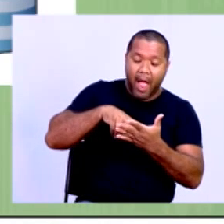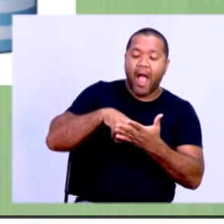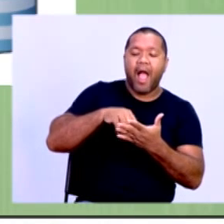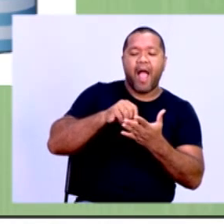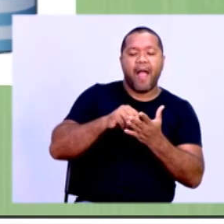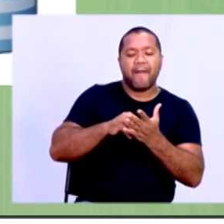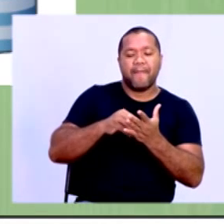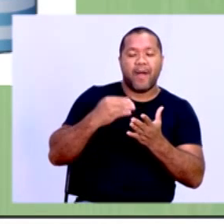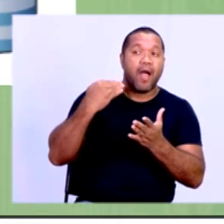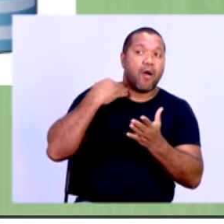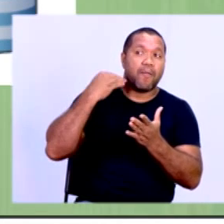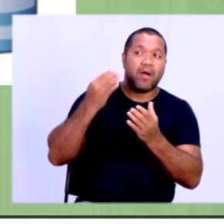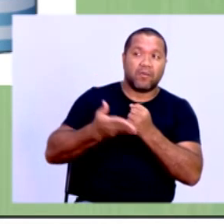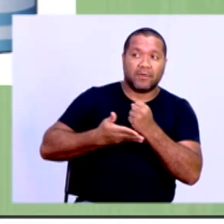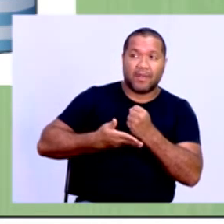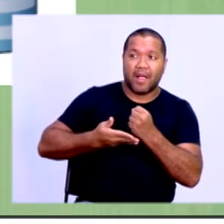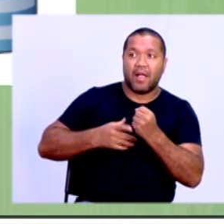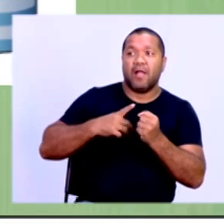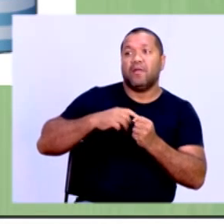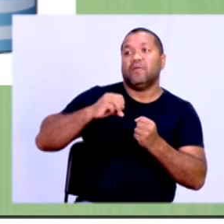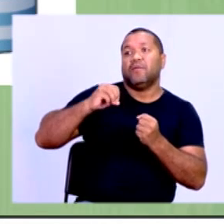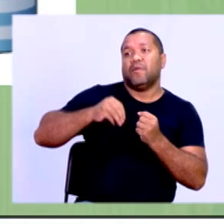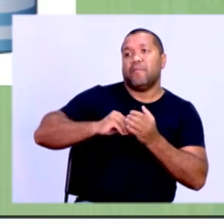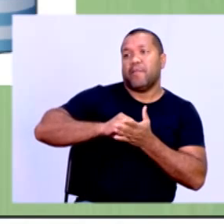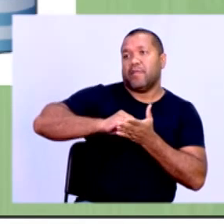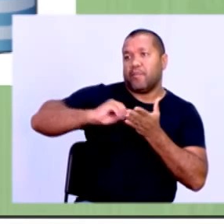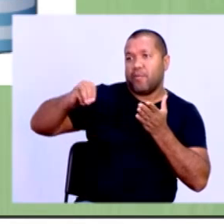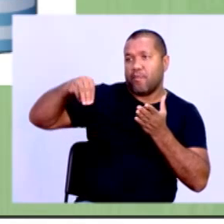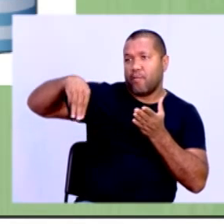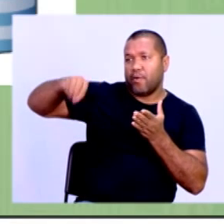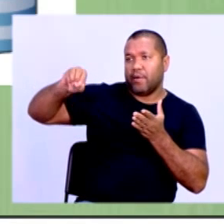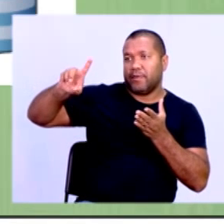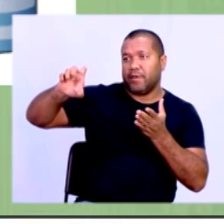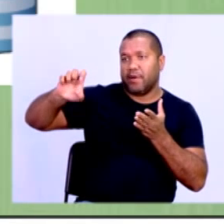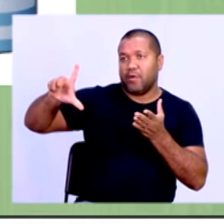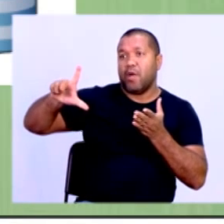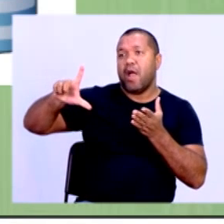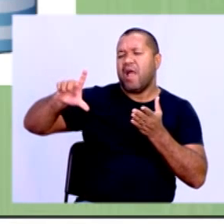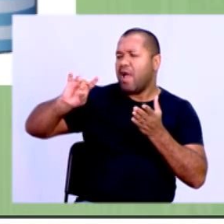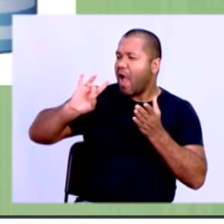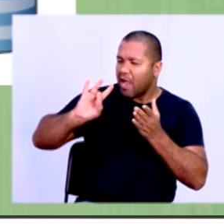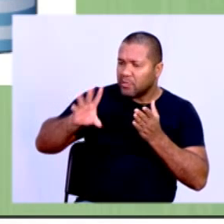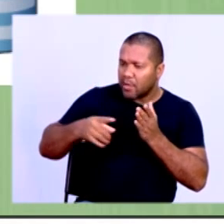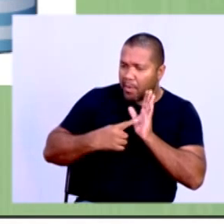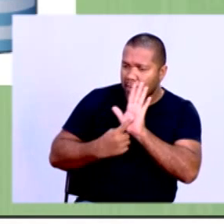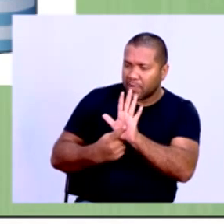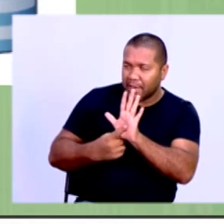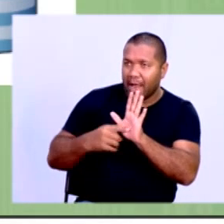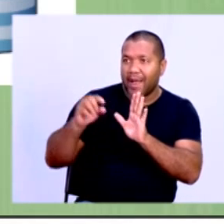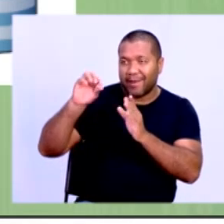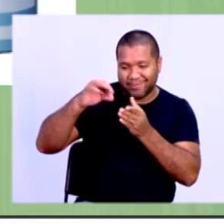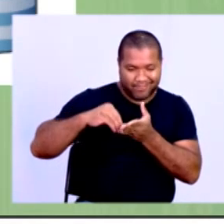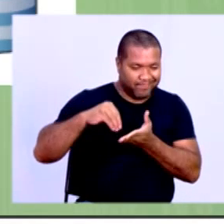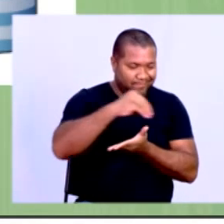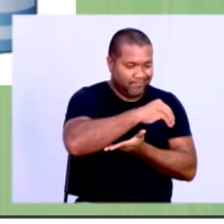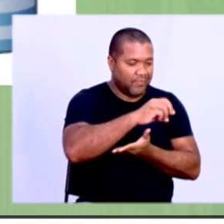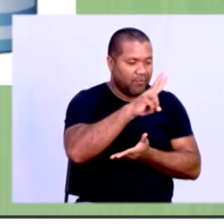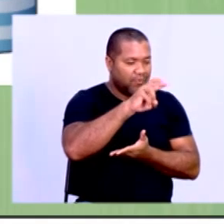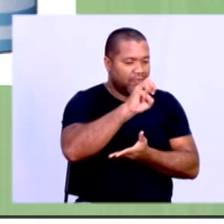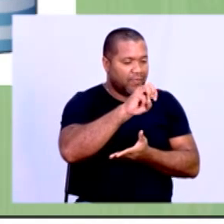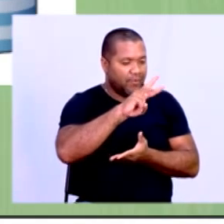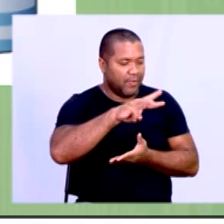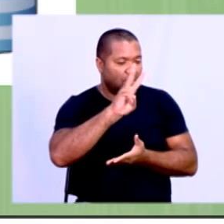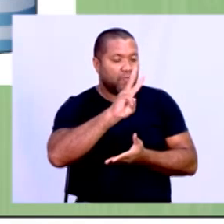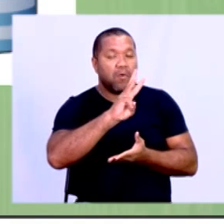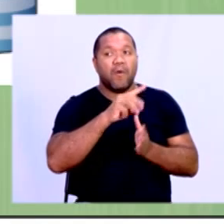model. Mas se for só mostrar o resultado de alguma informação, ele manda para o view. Aí o view, ele volta aqui e mostra na página. Aí aqui,